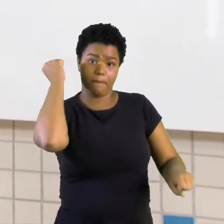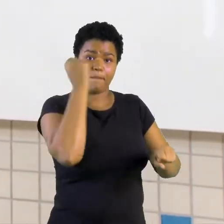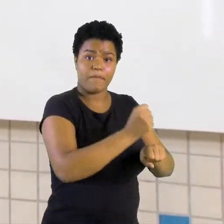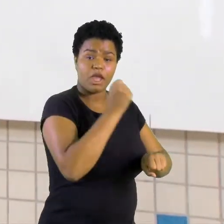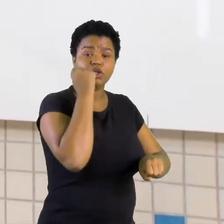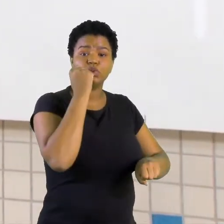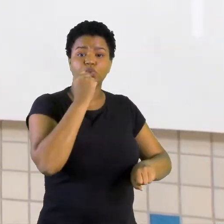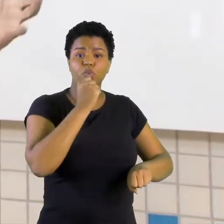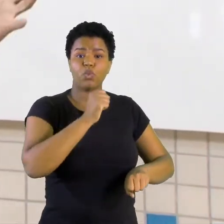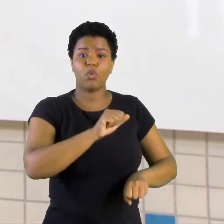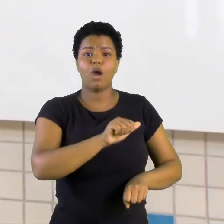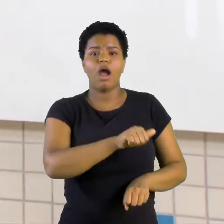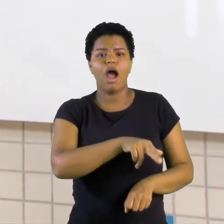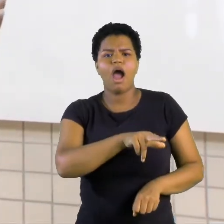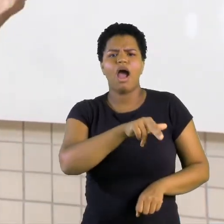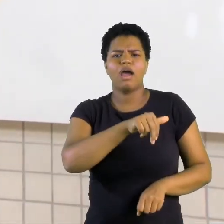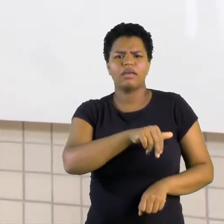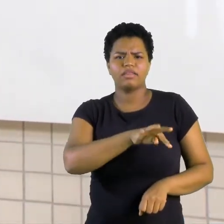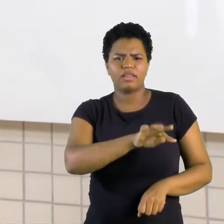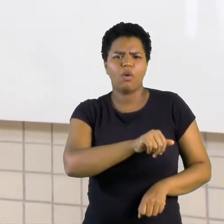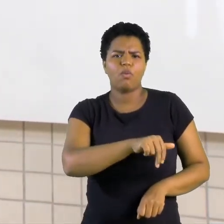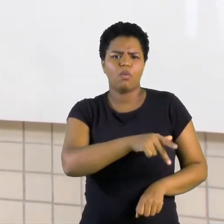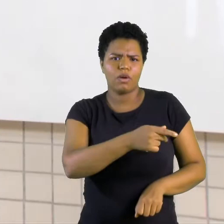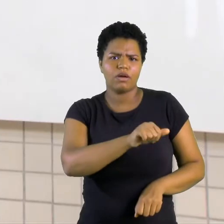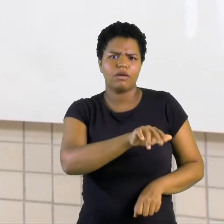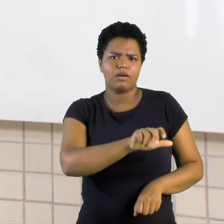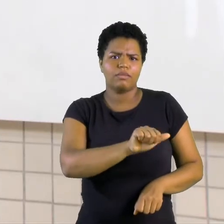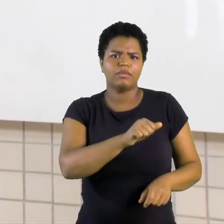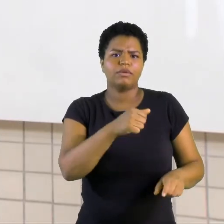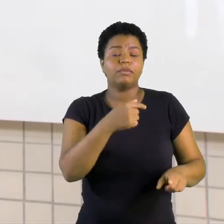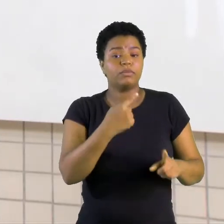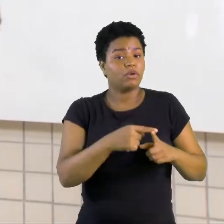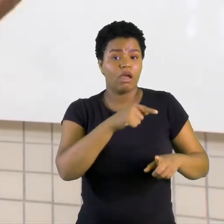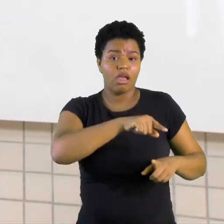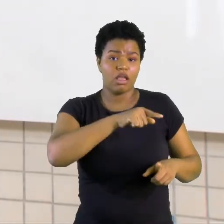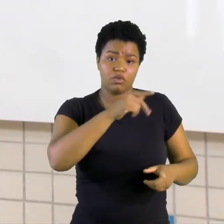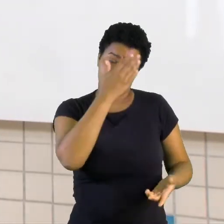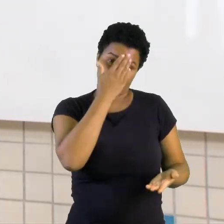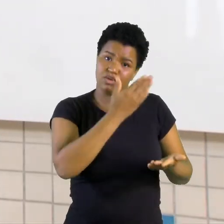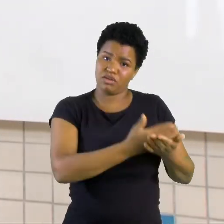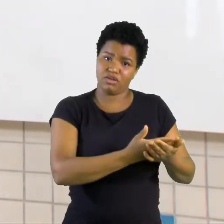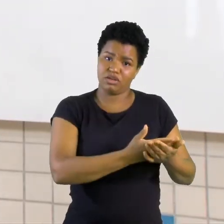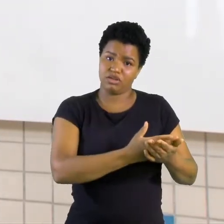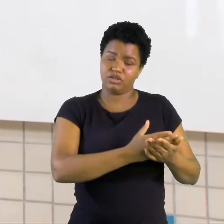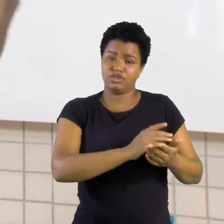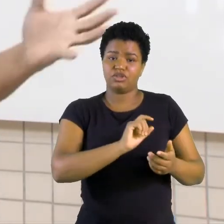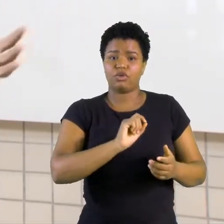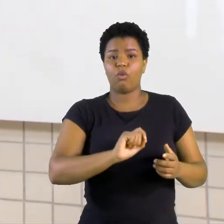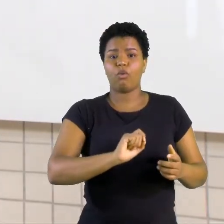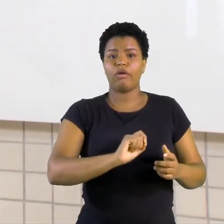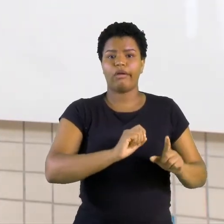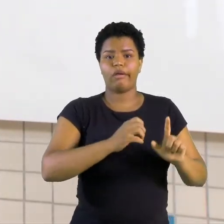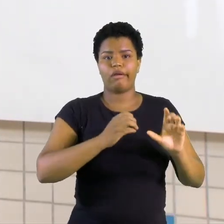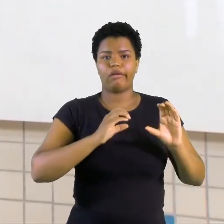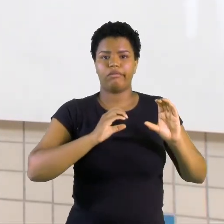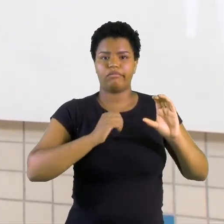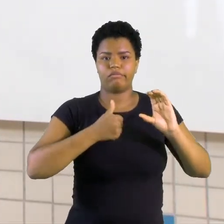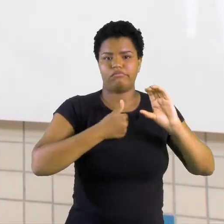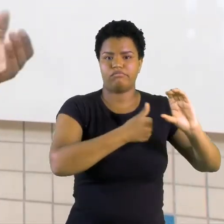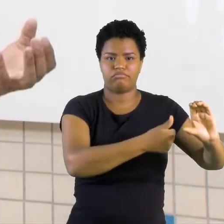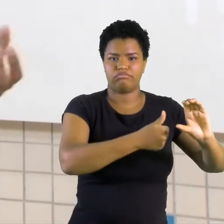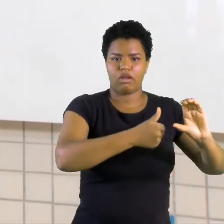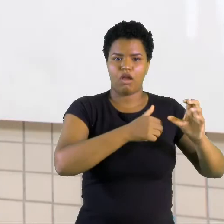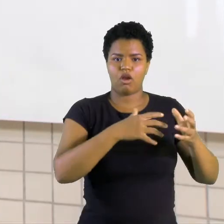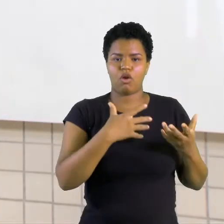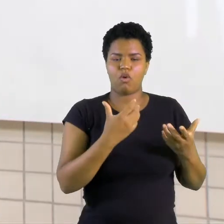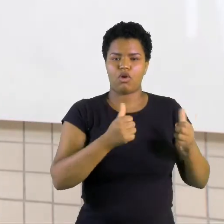Porque alegaram que o Atahualpa não acreditava no Deus cristão, né? Não queria se converter ao cristianismo. Mas é claro que não, gente. O Atahualpa, ele foi